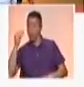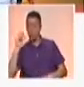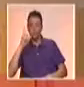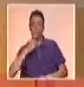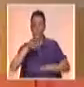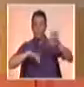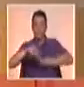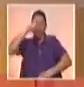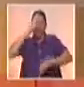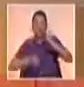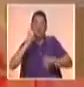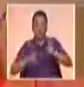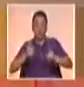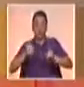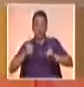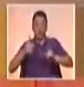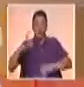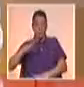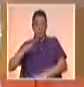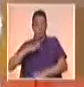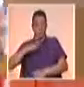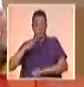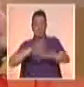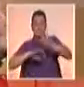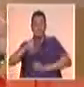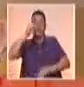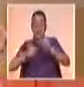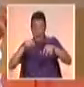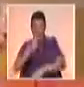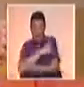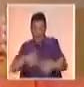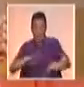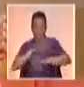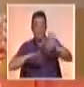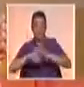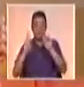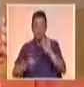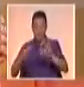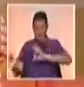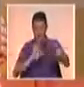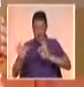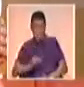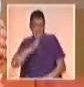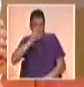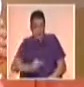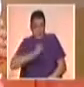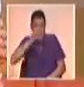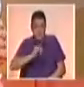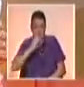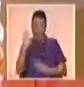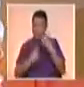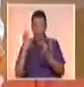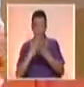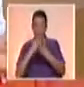que nós fazemos? É a forma como é que, como é que com a comunidade criança? Escolar... Sim, não está preparada muitas vezes para receber um aluno surdo.